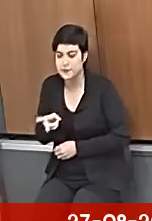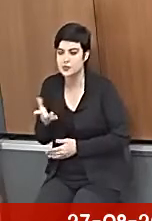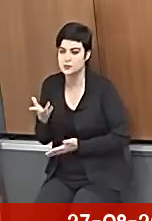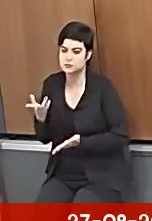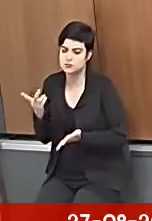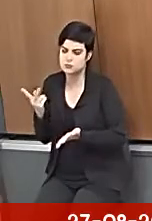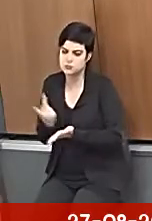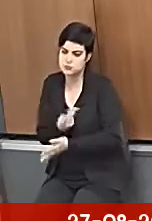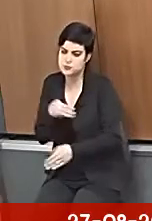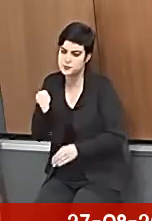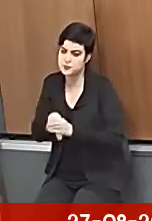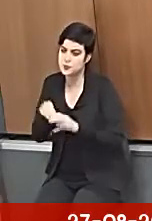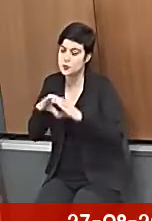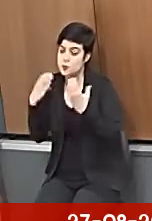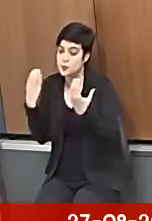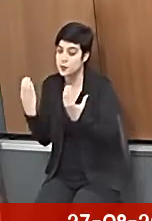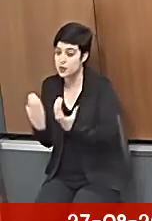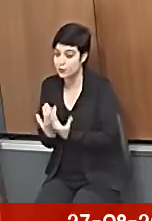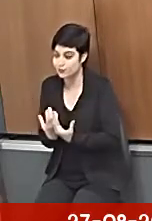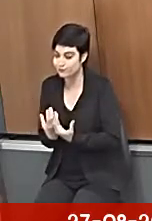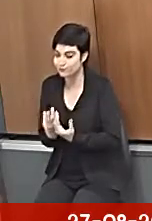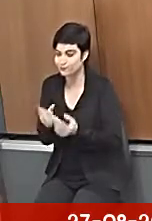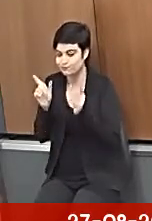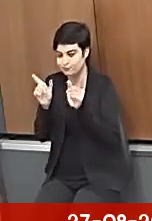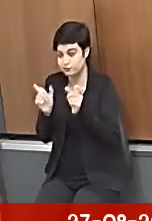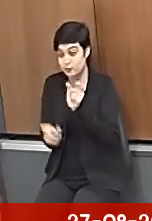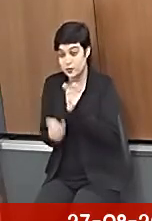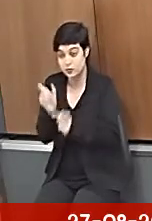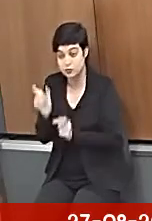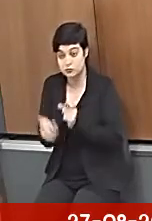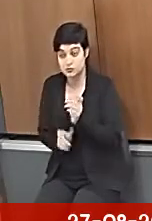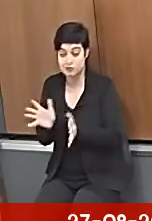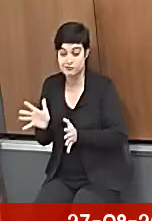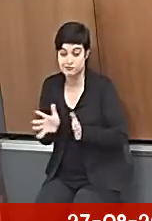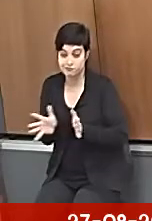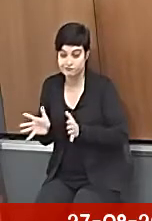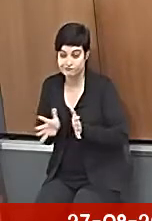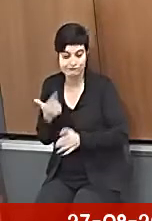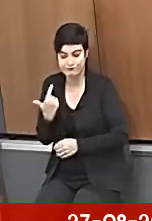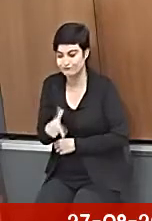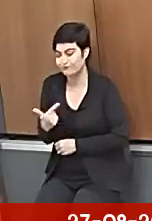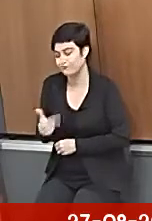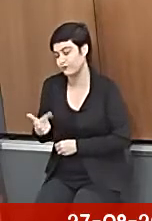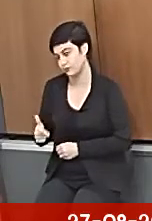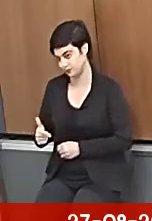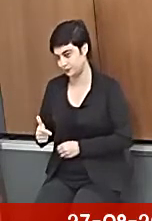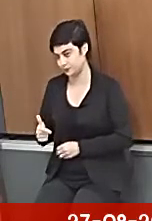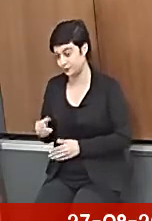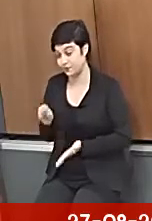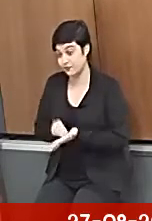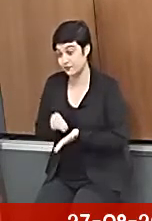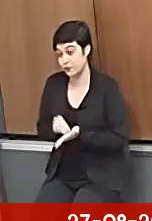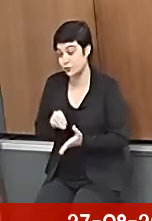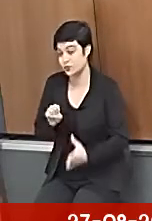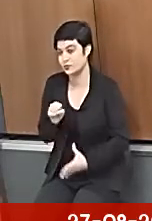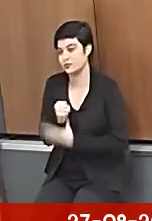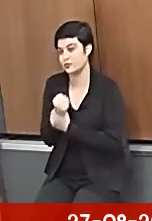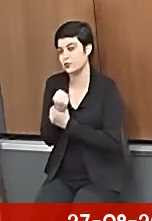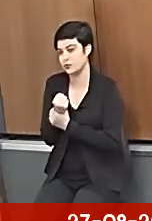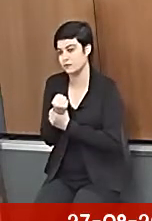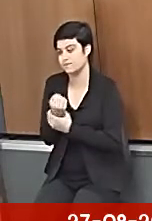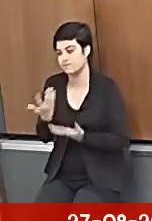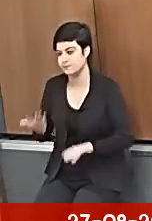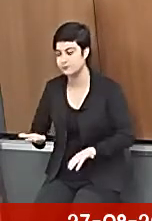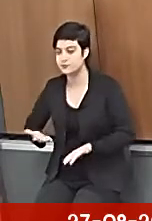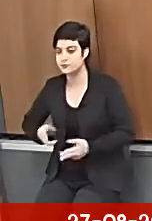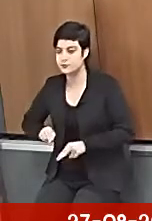às pessoas com deficiência ele é restrito acho que muito por conta da questão da segurança por isso eu senti falta da